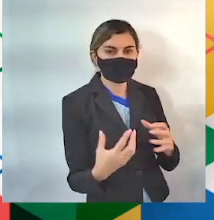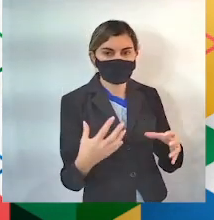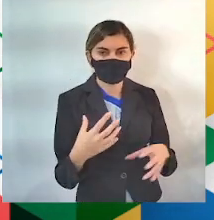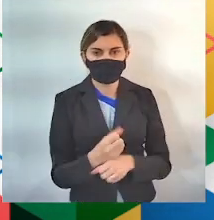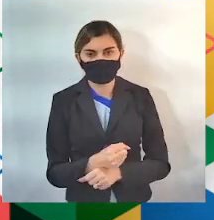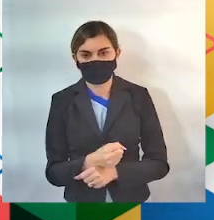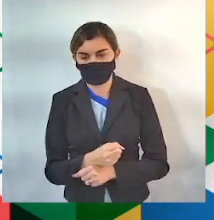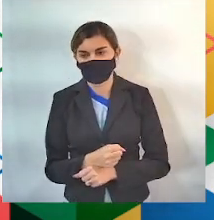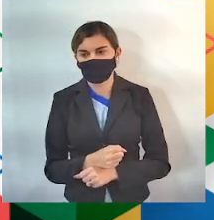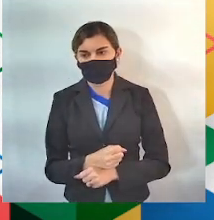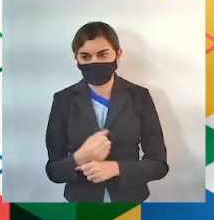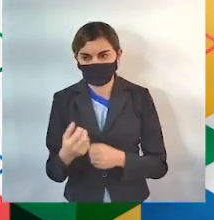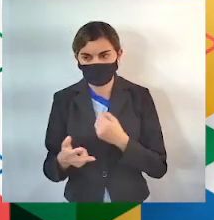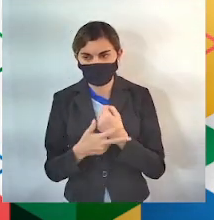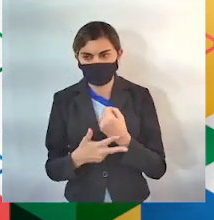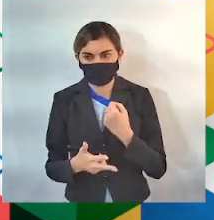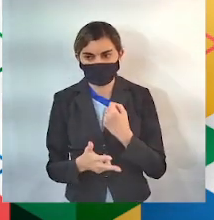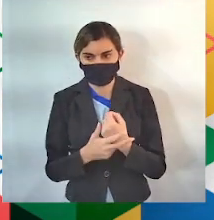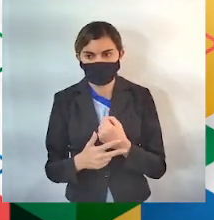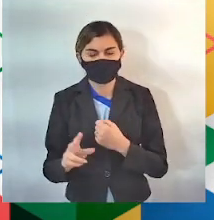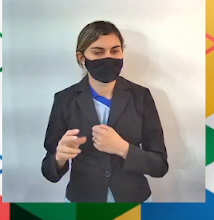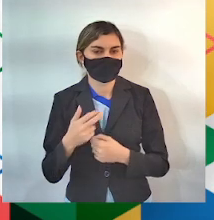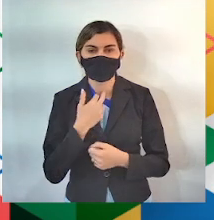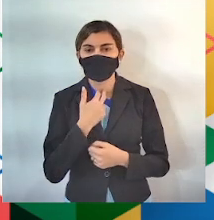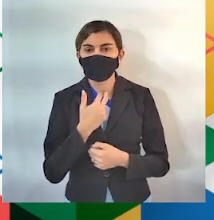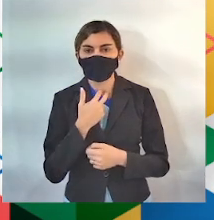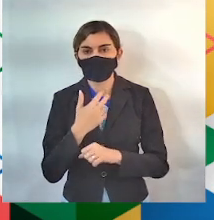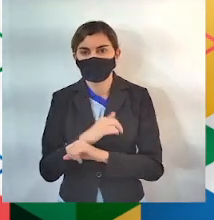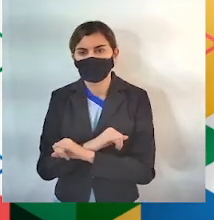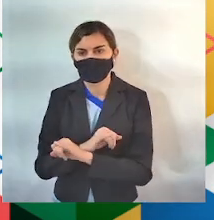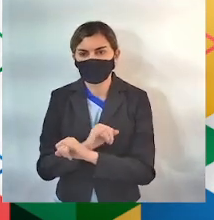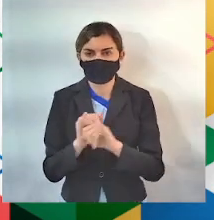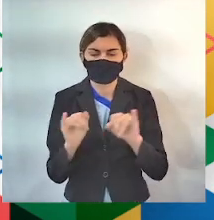completar o sentido do verbo. Eu não posso dizer